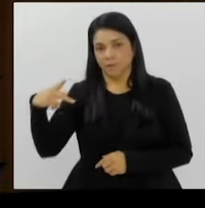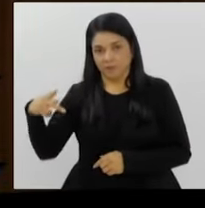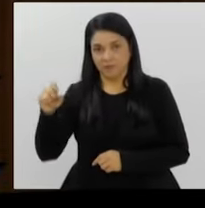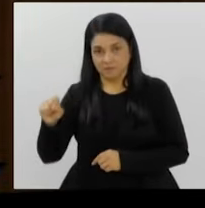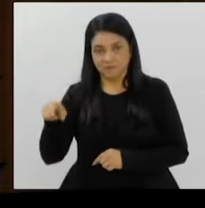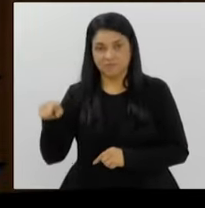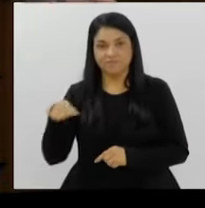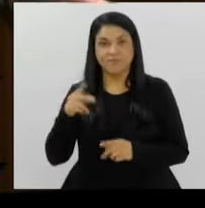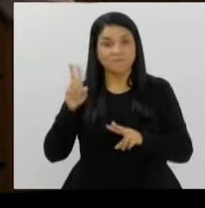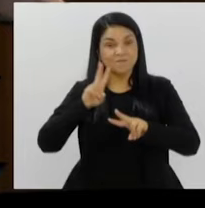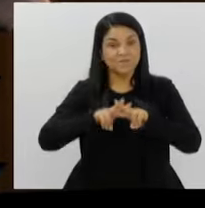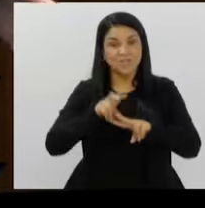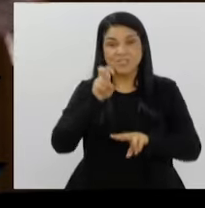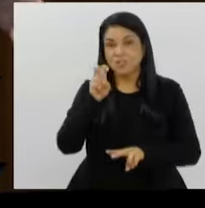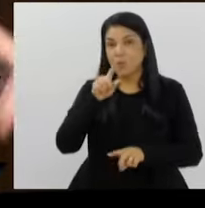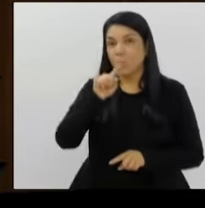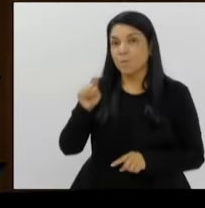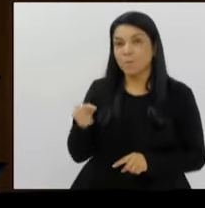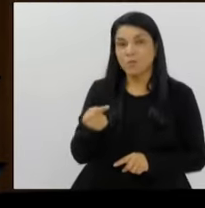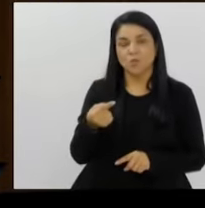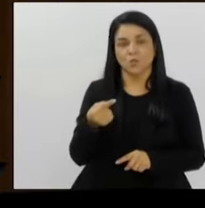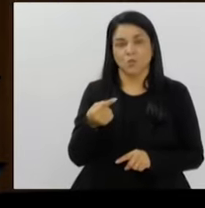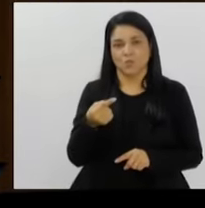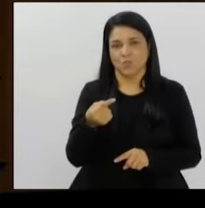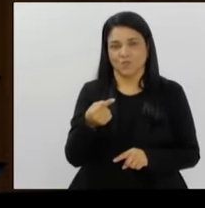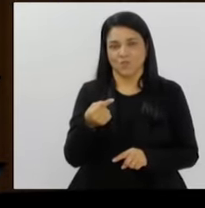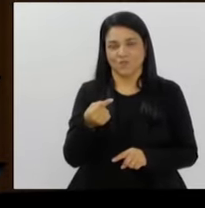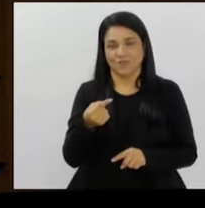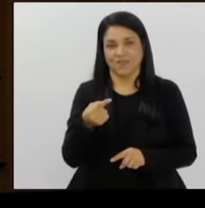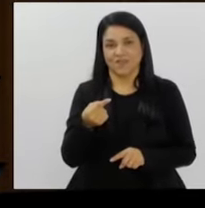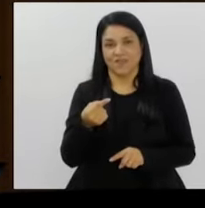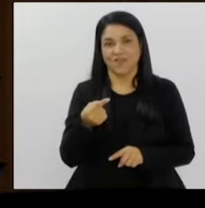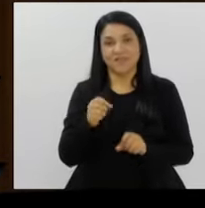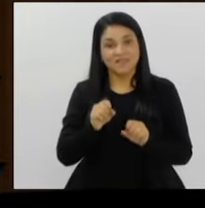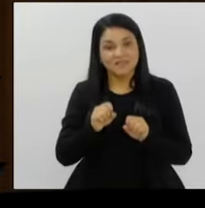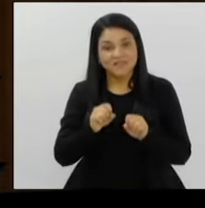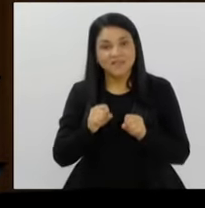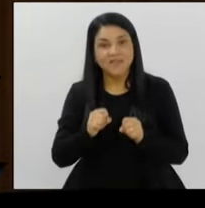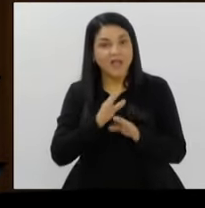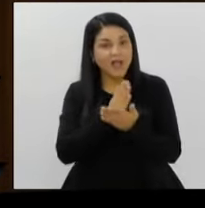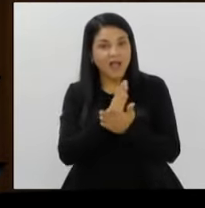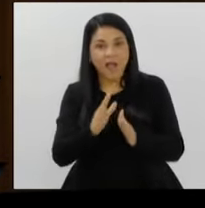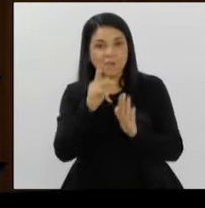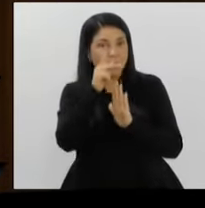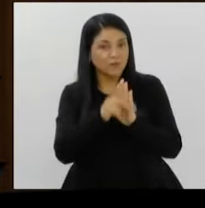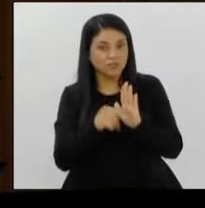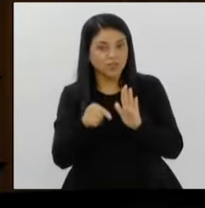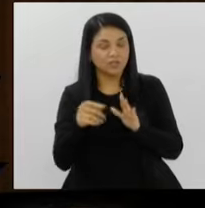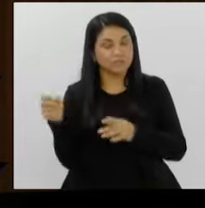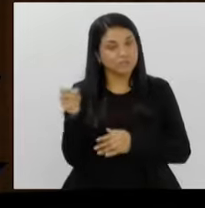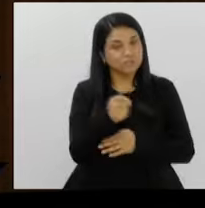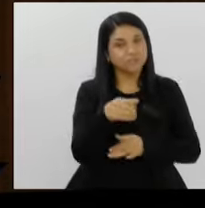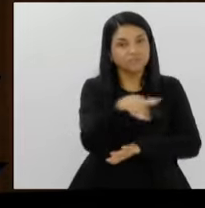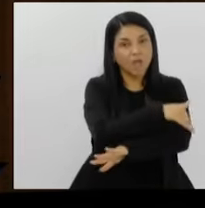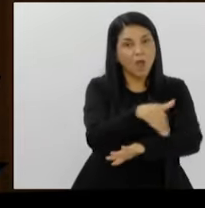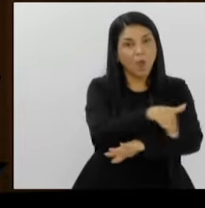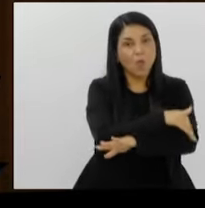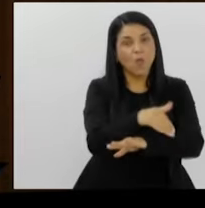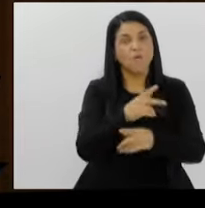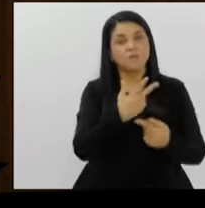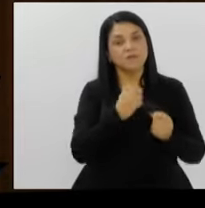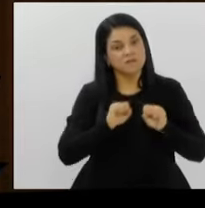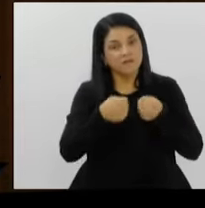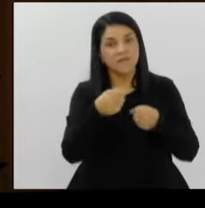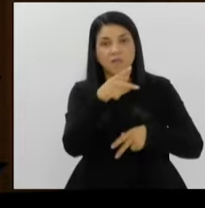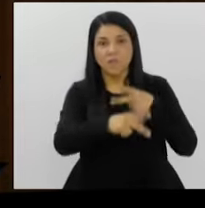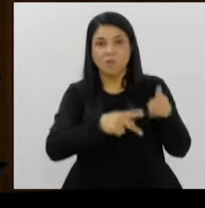comunidades. Acabe com esse projeto das UPP, deixe esses homens nas ruas, defendendo a população de bem, porra. Aquilo é um projeto de factoide, cara,